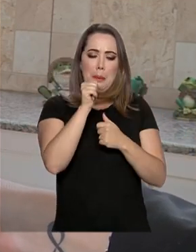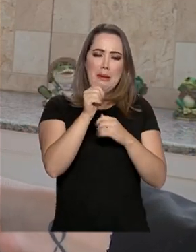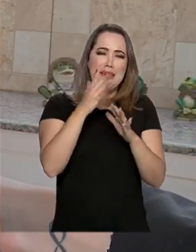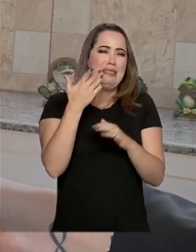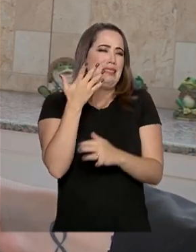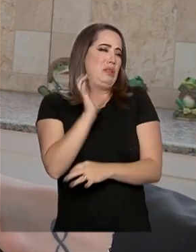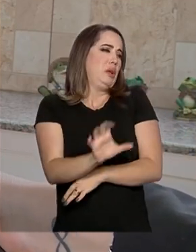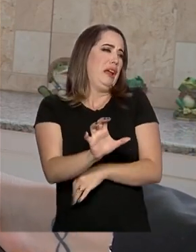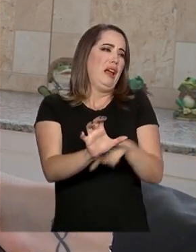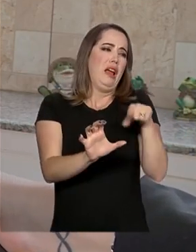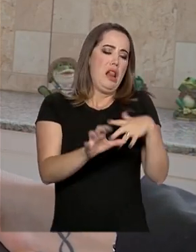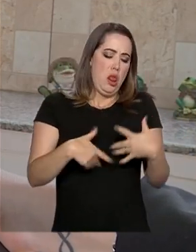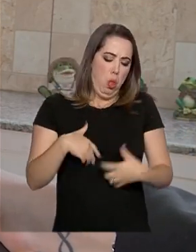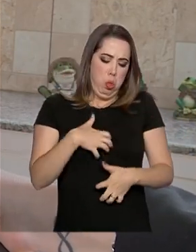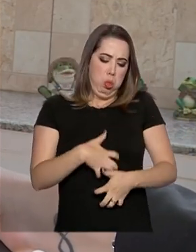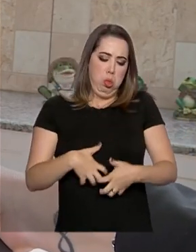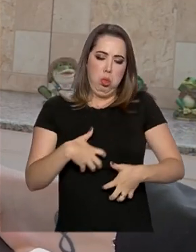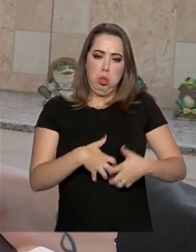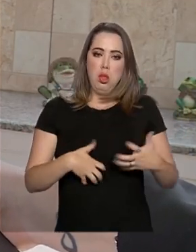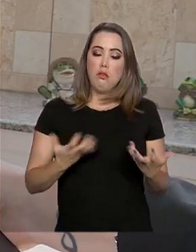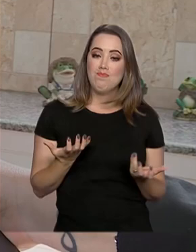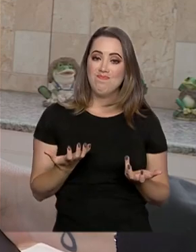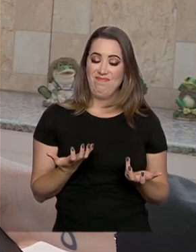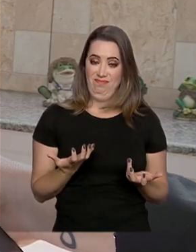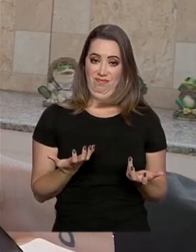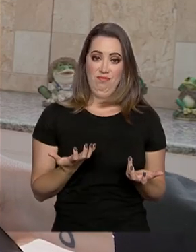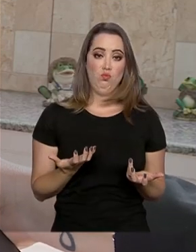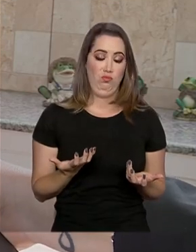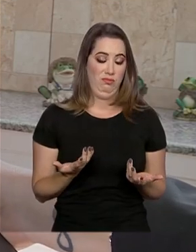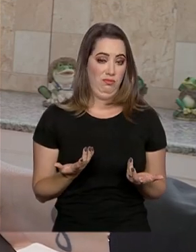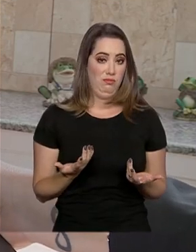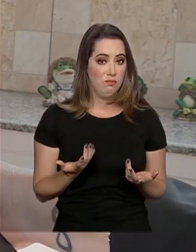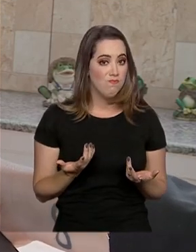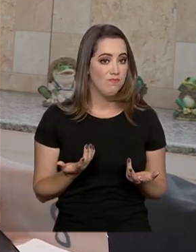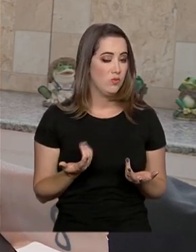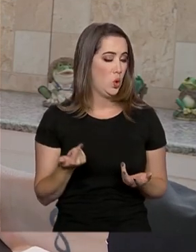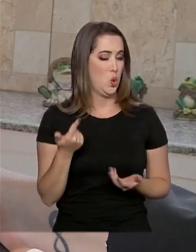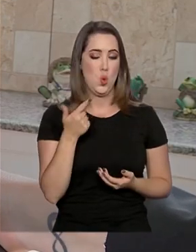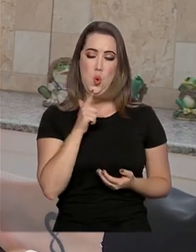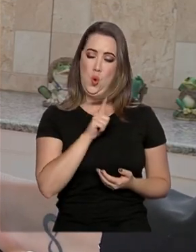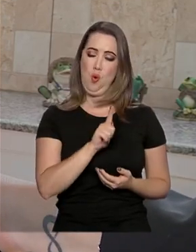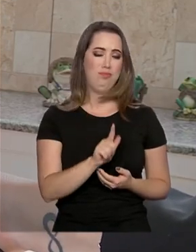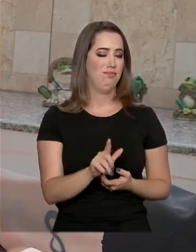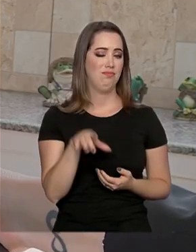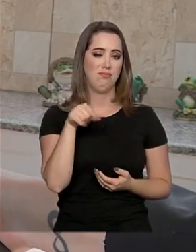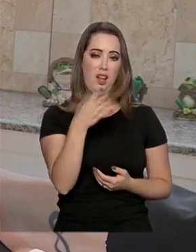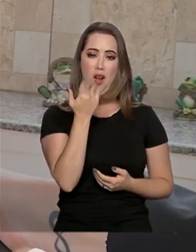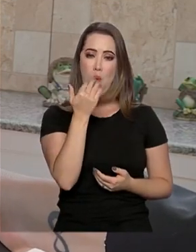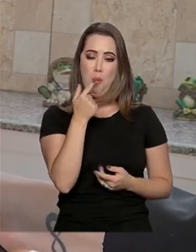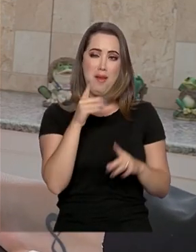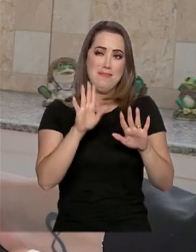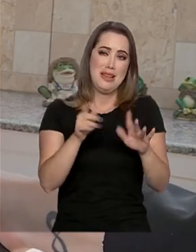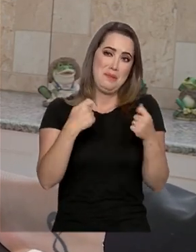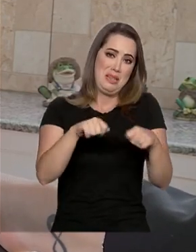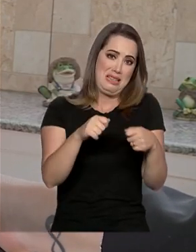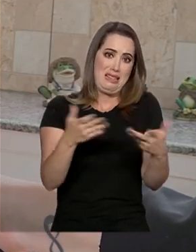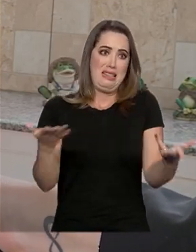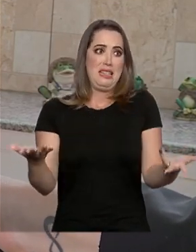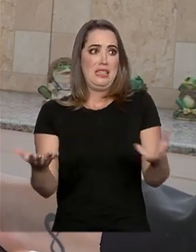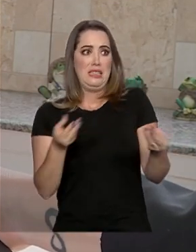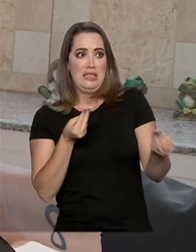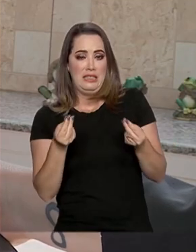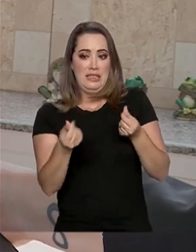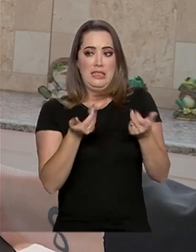porque você passa mal, seu estômago dá náusea. Você não consegue se alimentar, mas você tem que se alimentar, mas não consegue